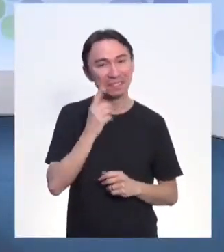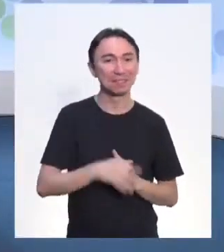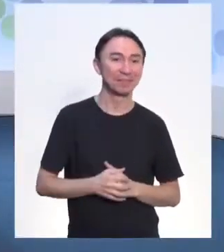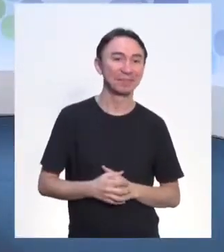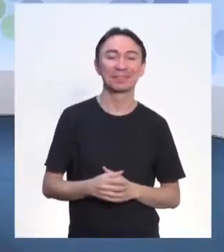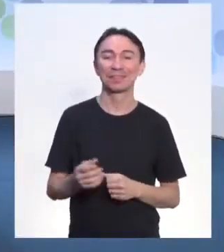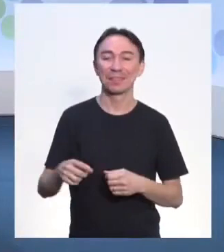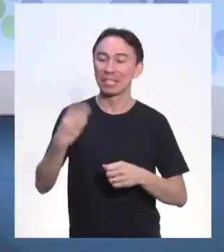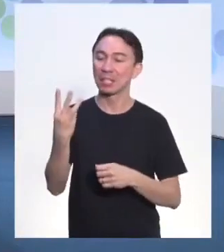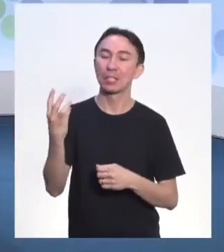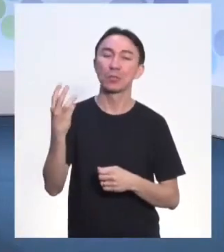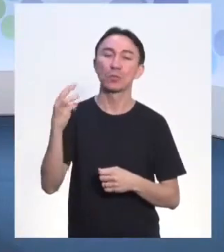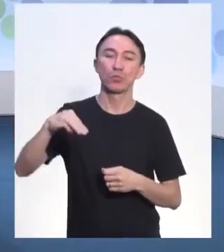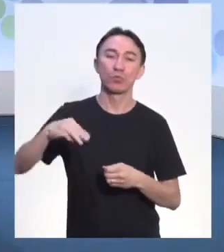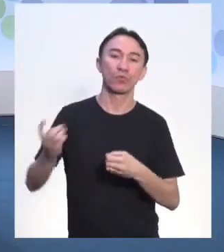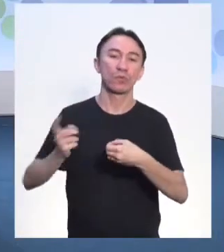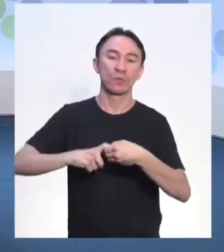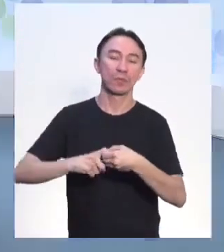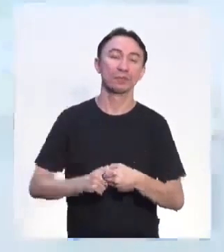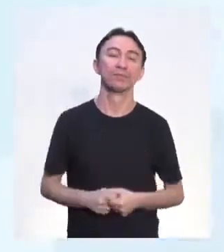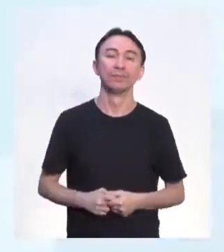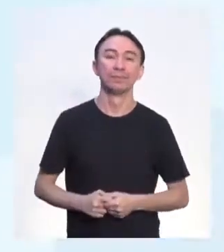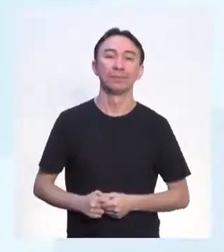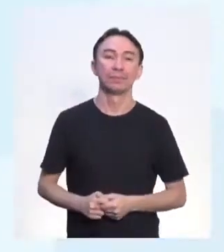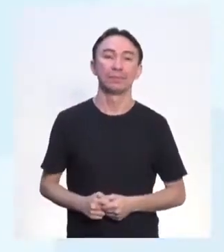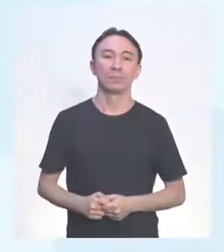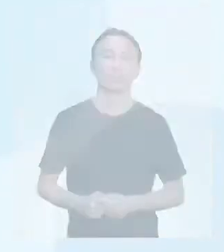Então voltamos daqui 3 minutos. Boa sorte.